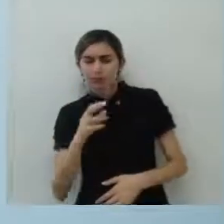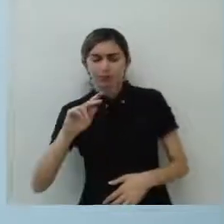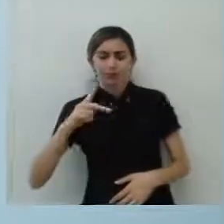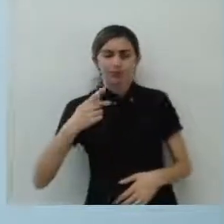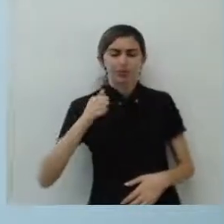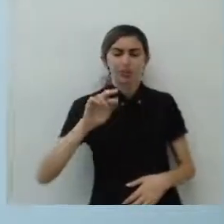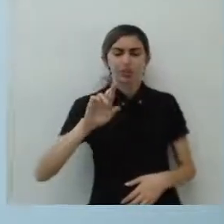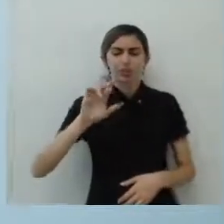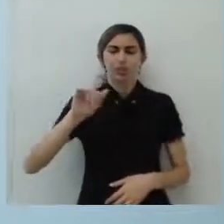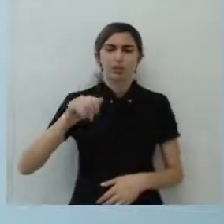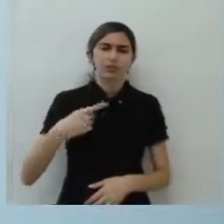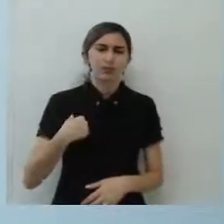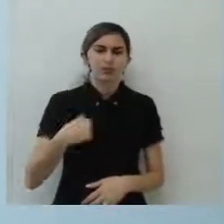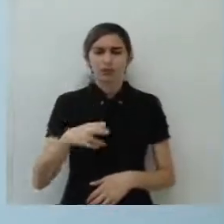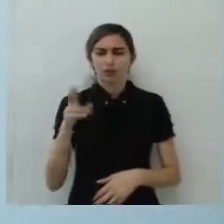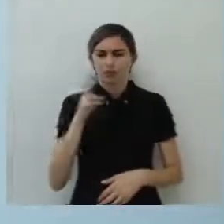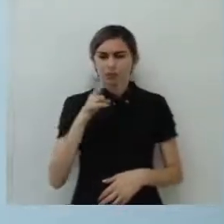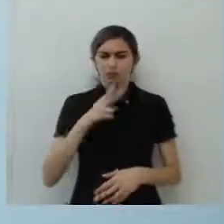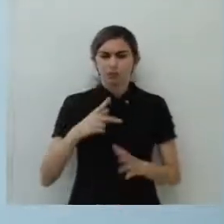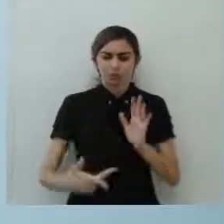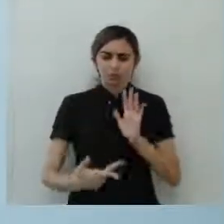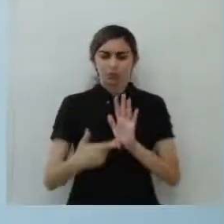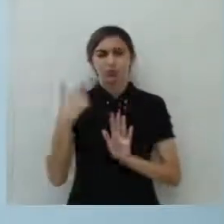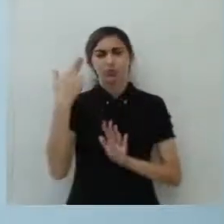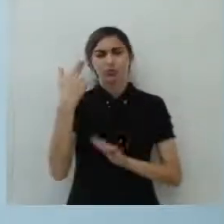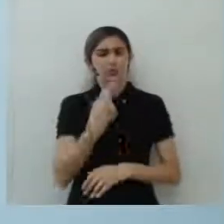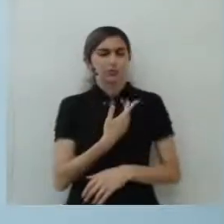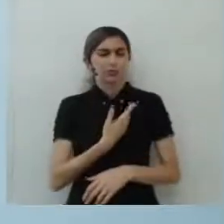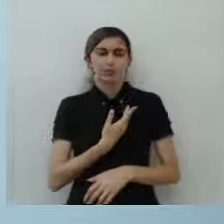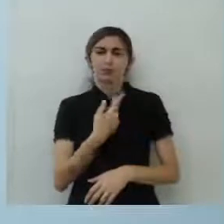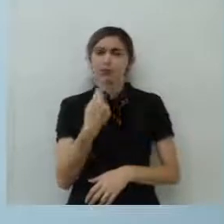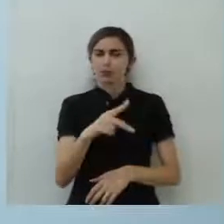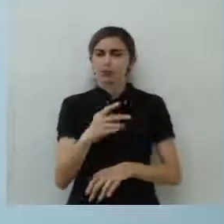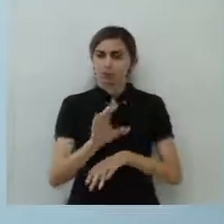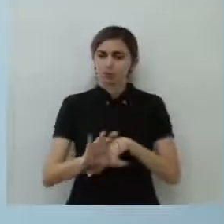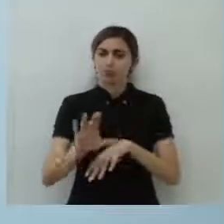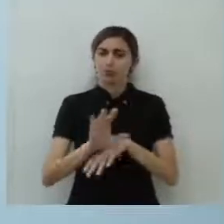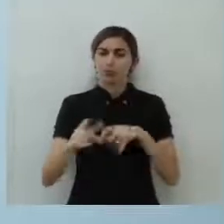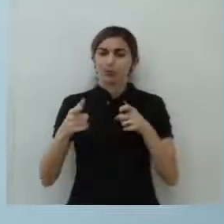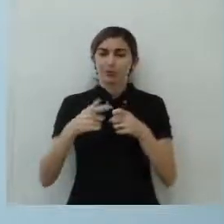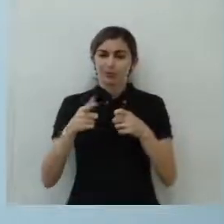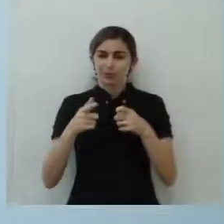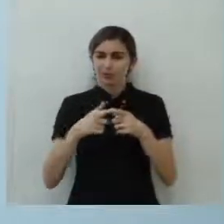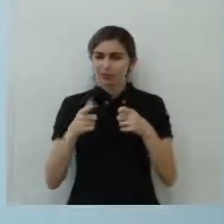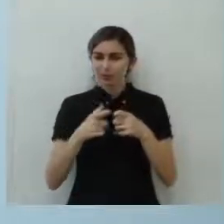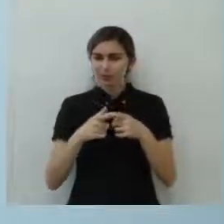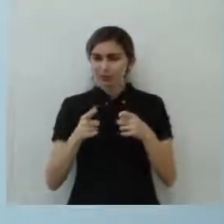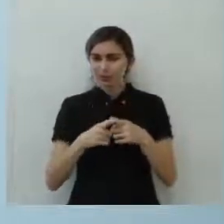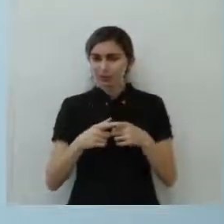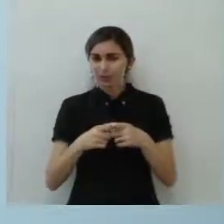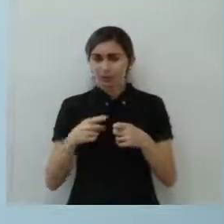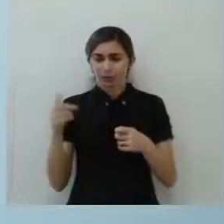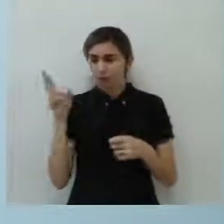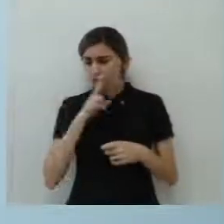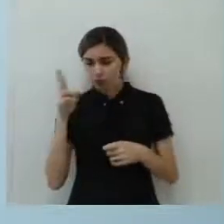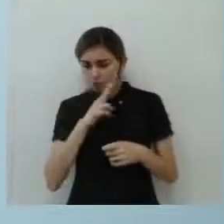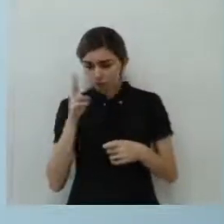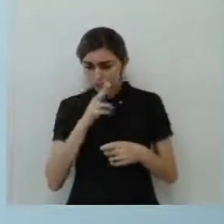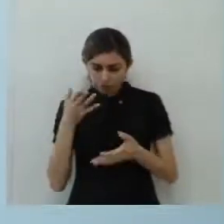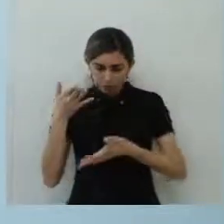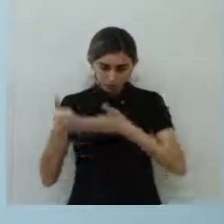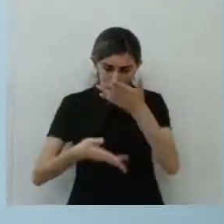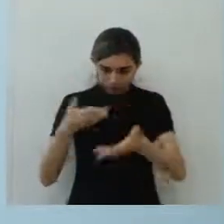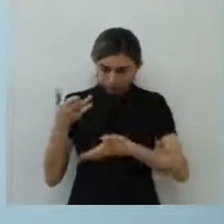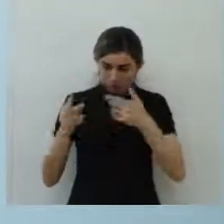foi socorrido e foi operado pelos seus colegas do curso de medicina. Ele foi socorrido, foi